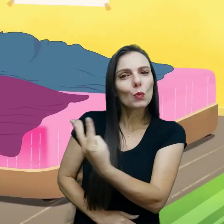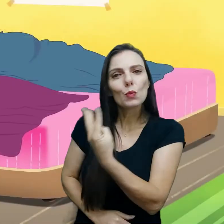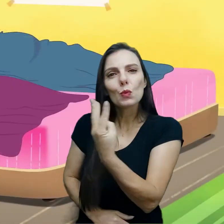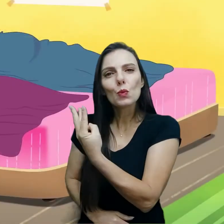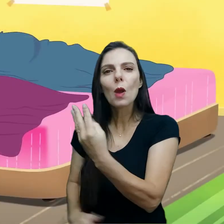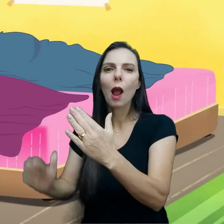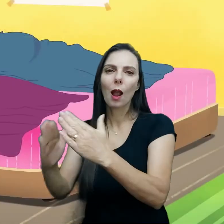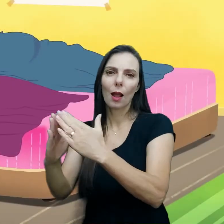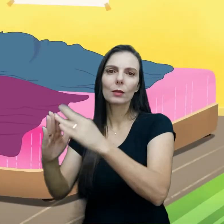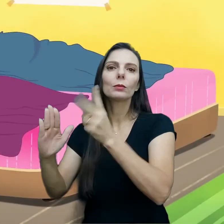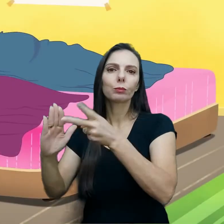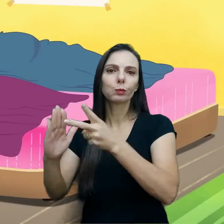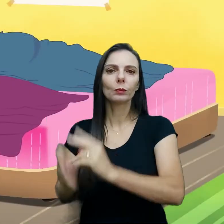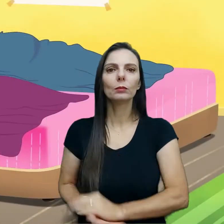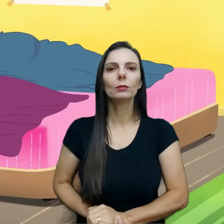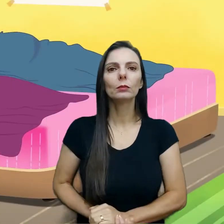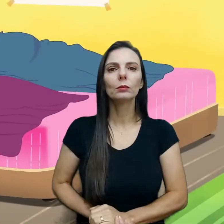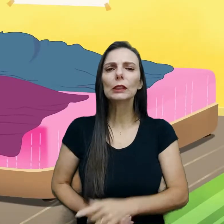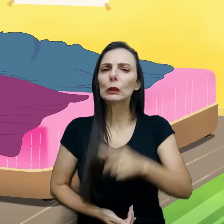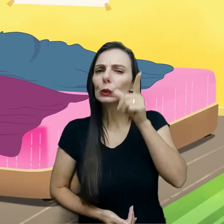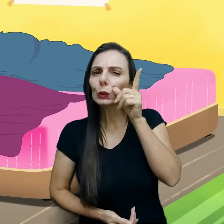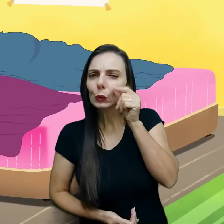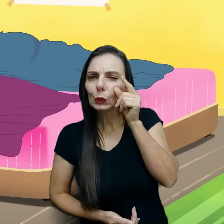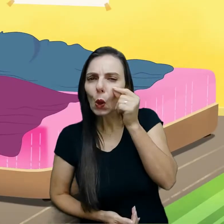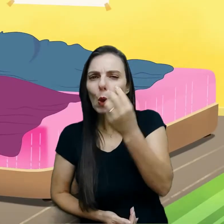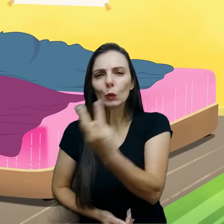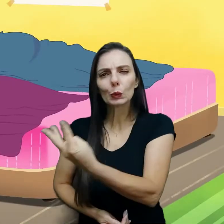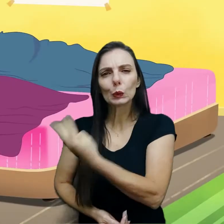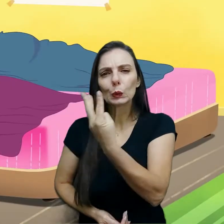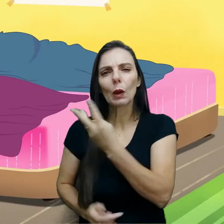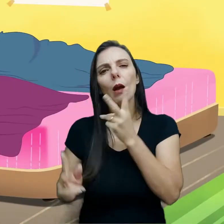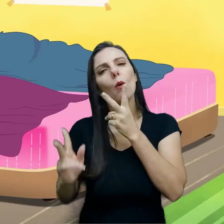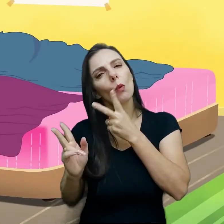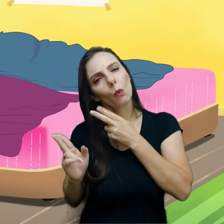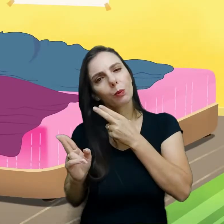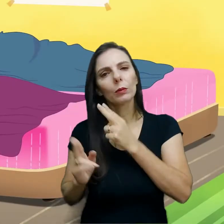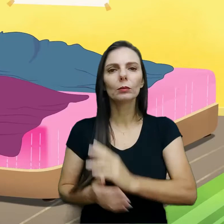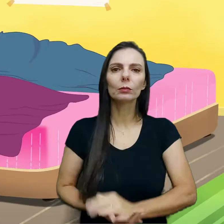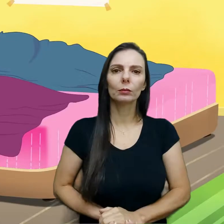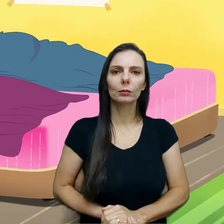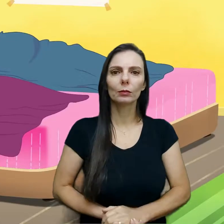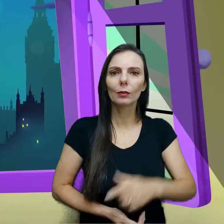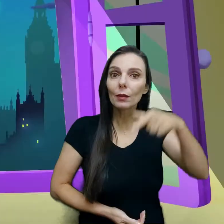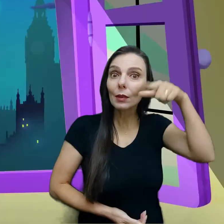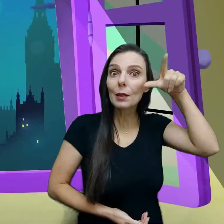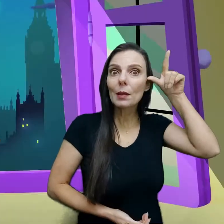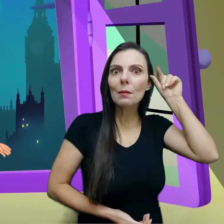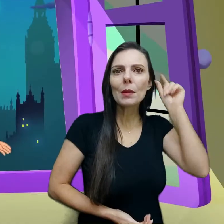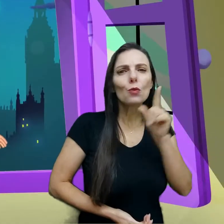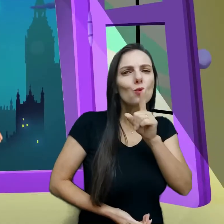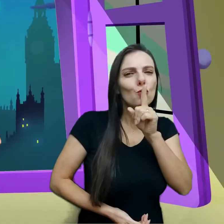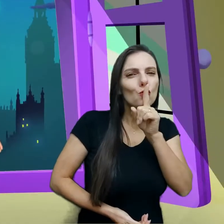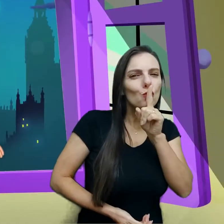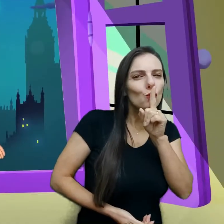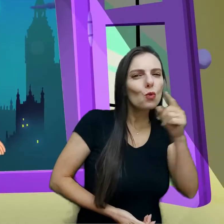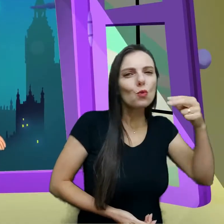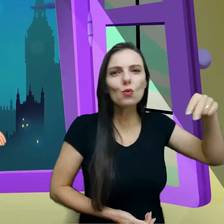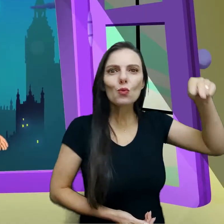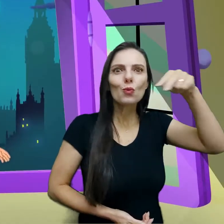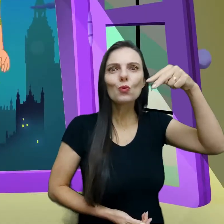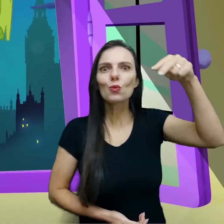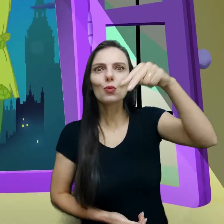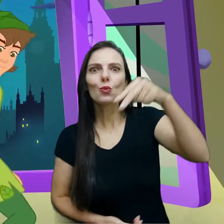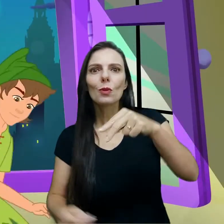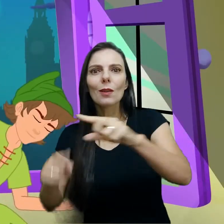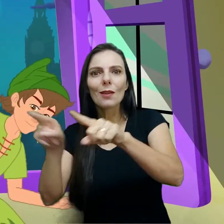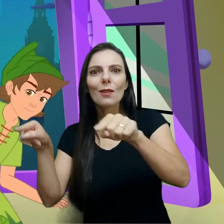o deixaram sozinhos. E quando ficaram com muito sono, foram todos dormir. Peter Pan